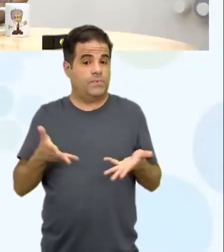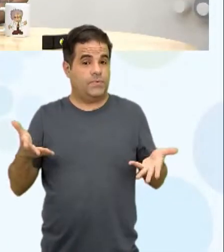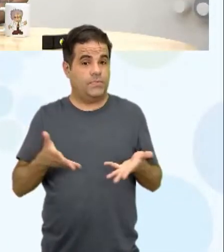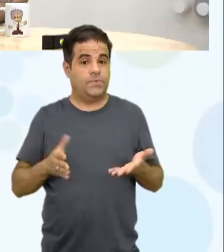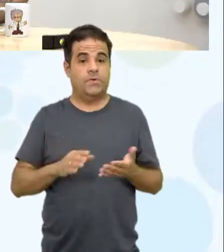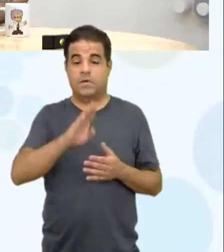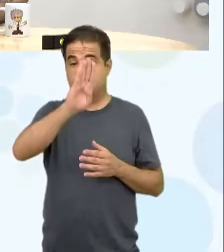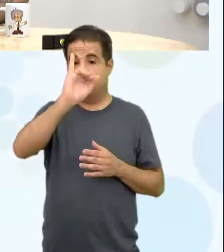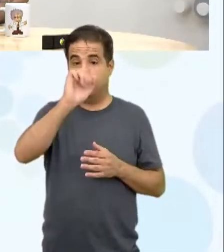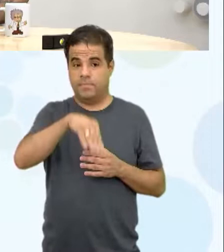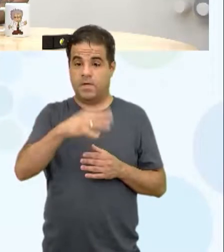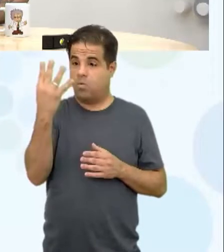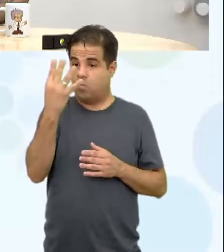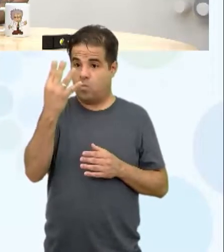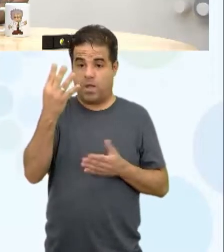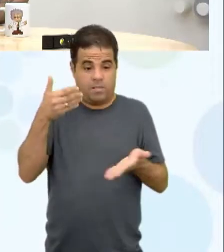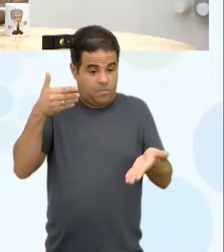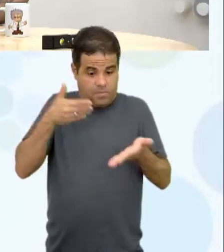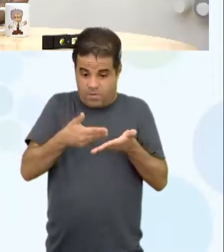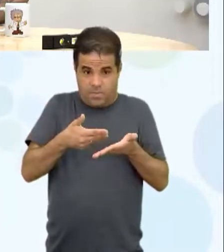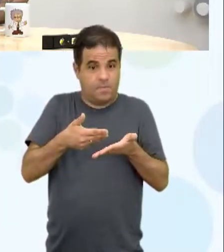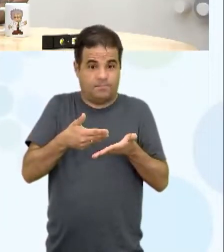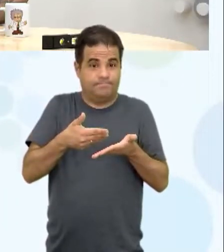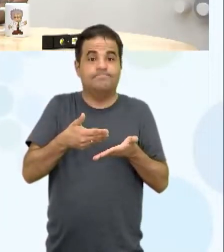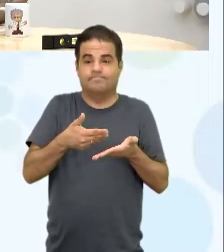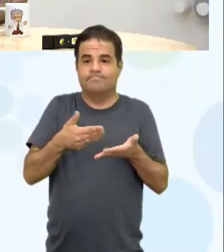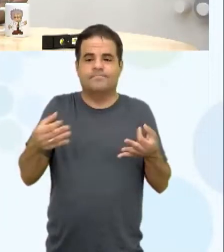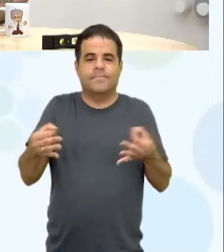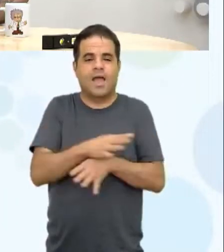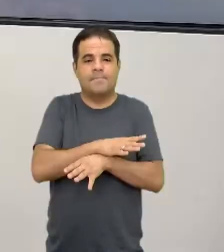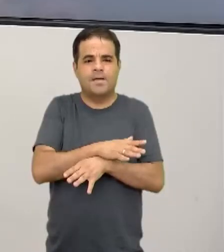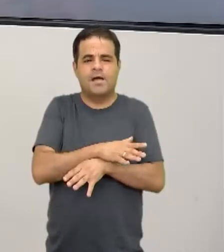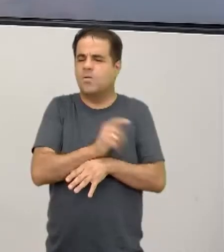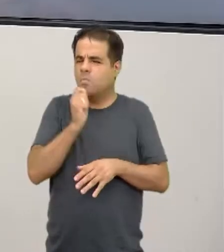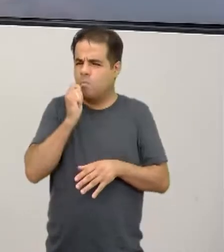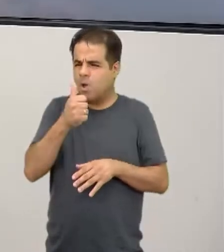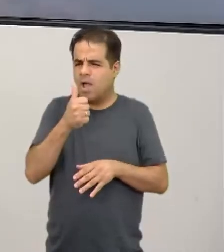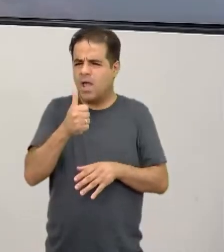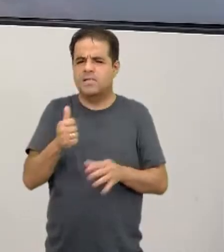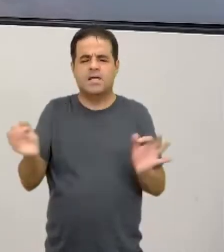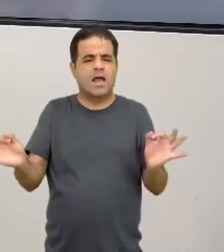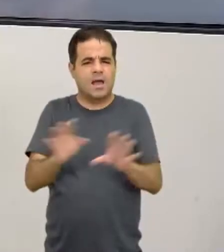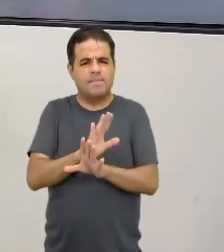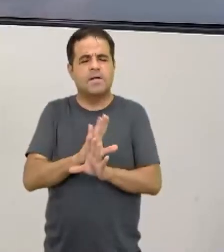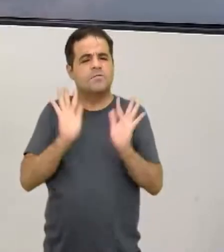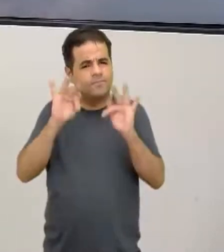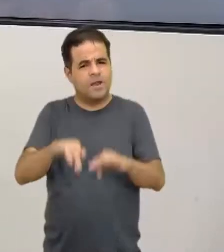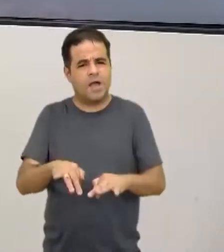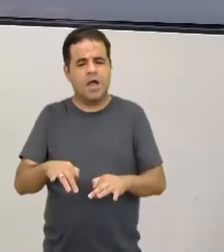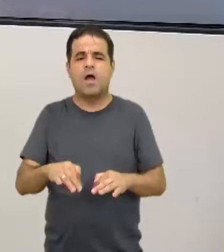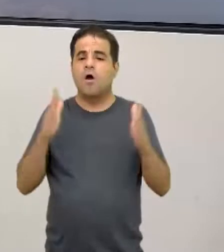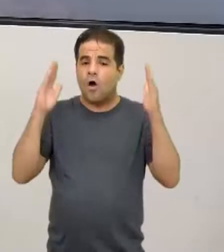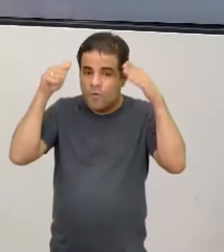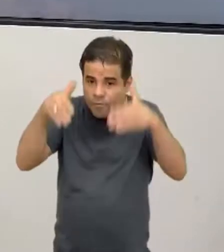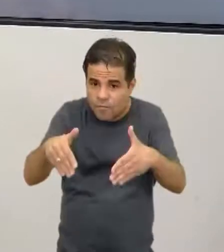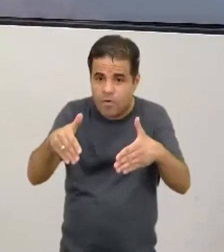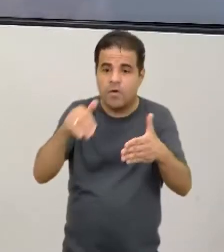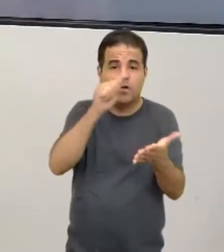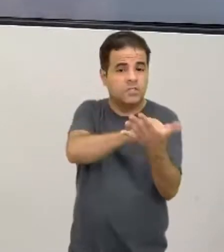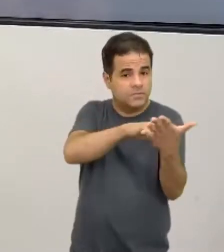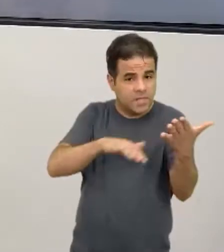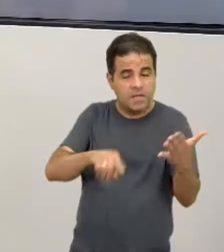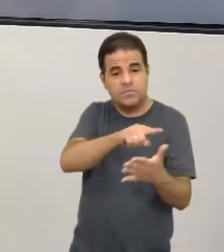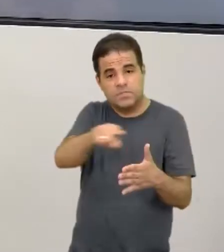que o bimestre, né, o quarto bimestre está acabando, a gente está aí na reta final, então, foco aí nas atividades,